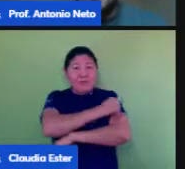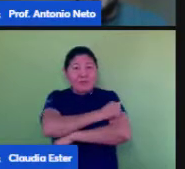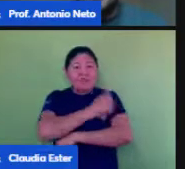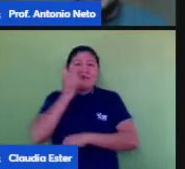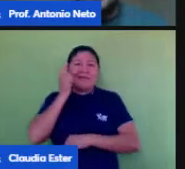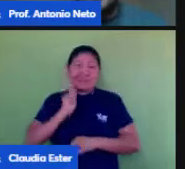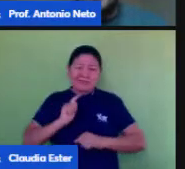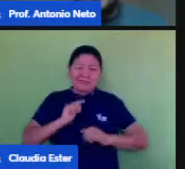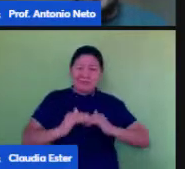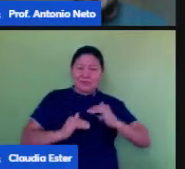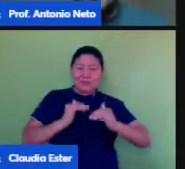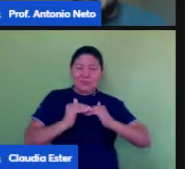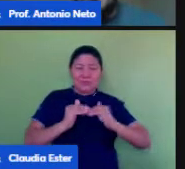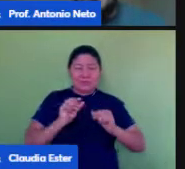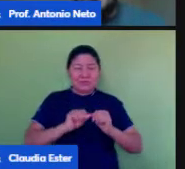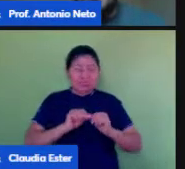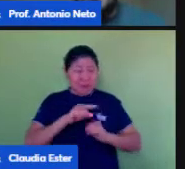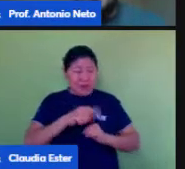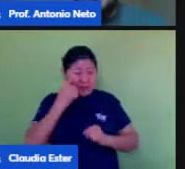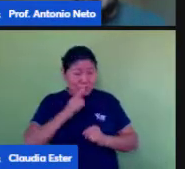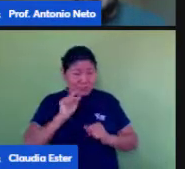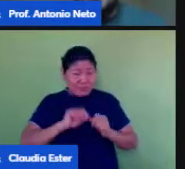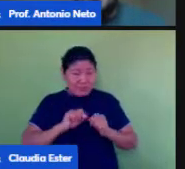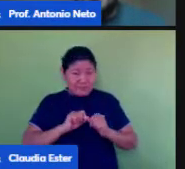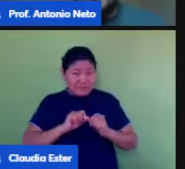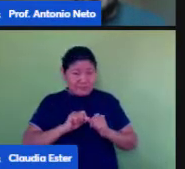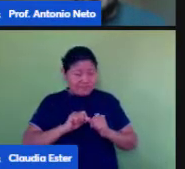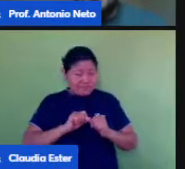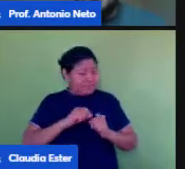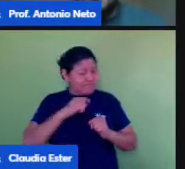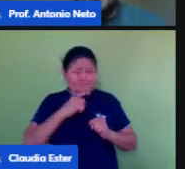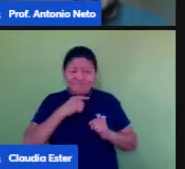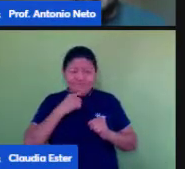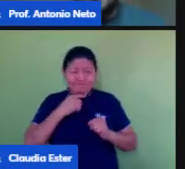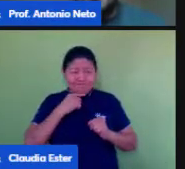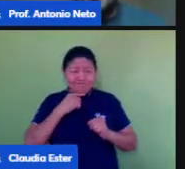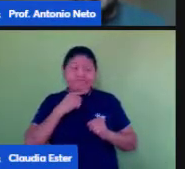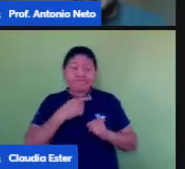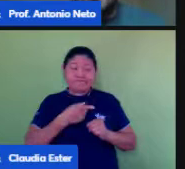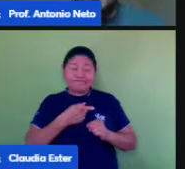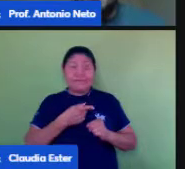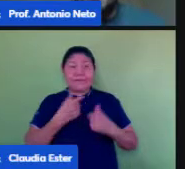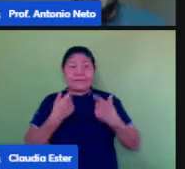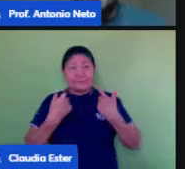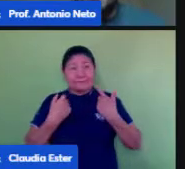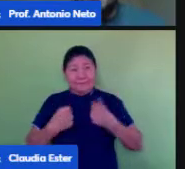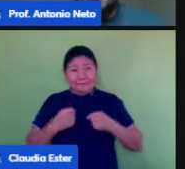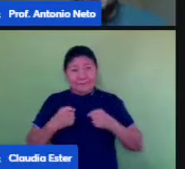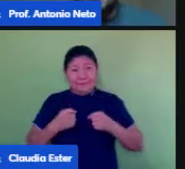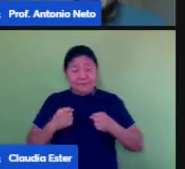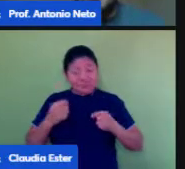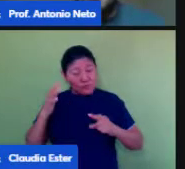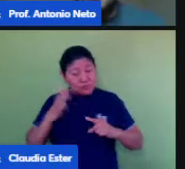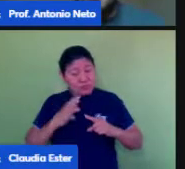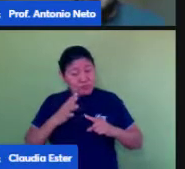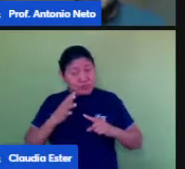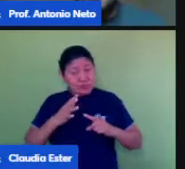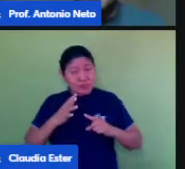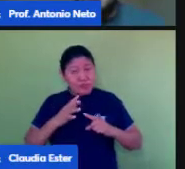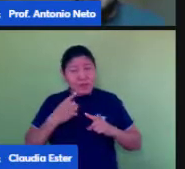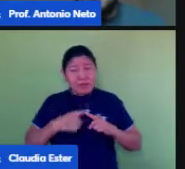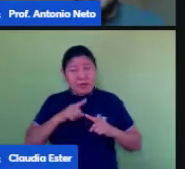Se ele não está conseguindo realizar esse princípio básico, ele vai ter uma dificuldade maior em realizar, por exemplo, uma adição,